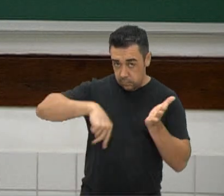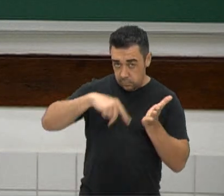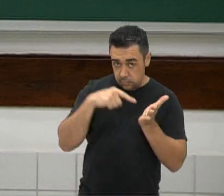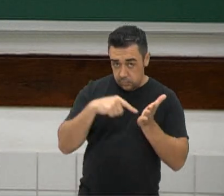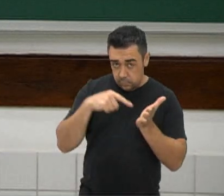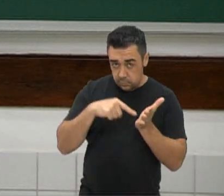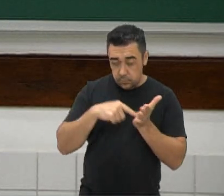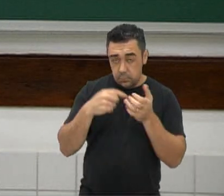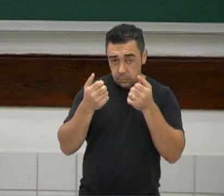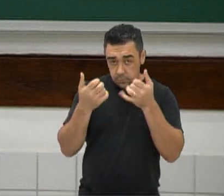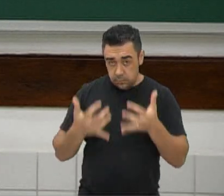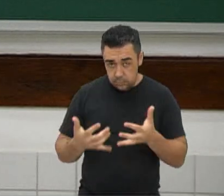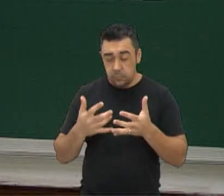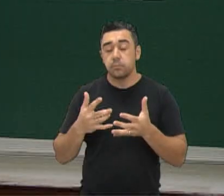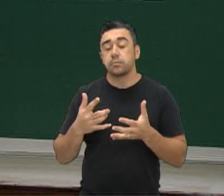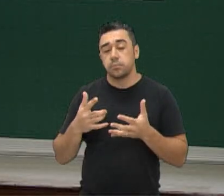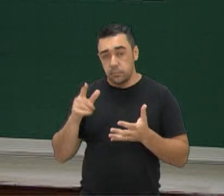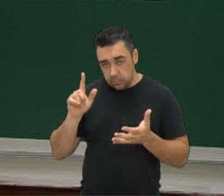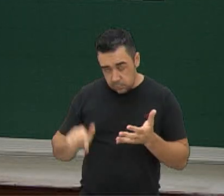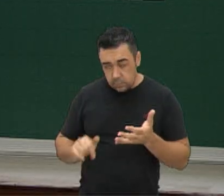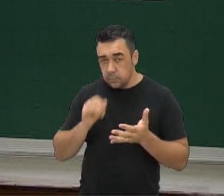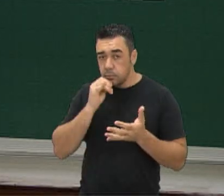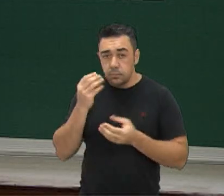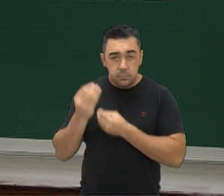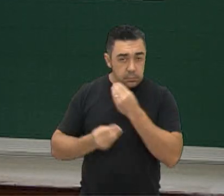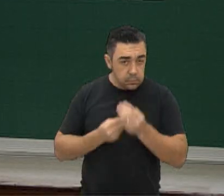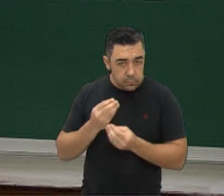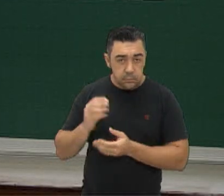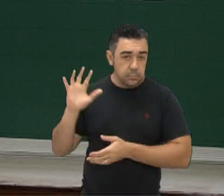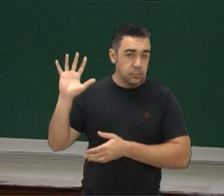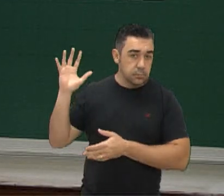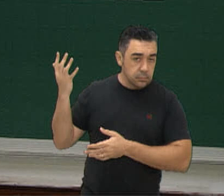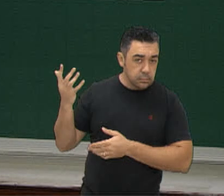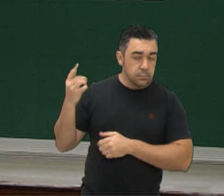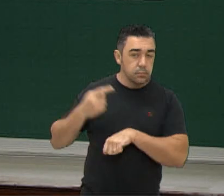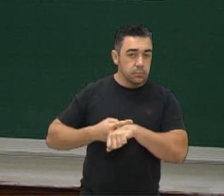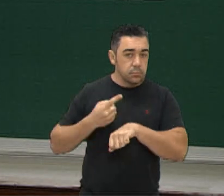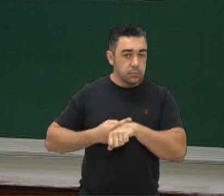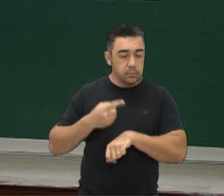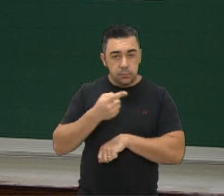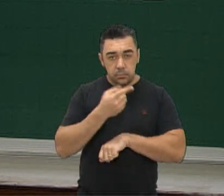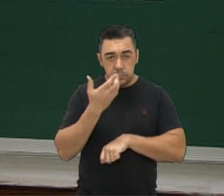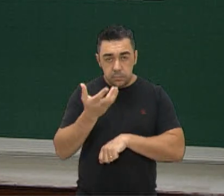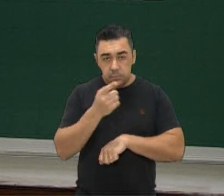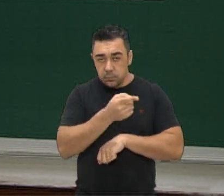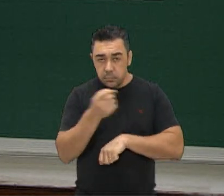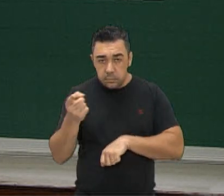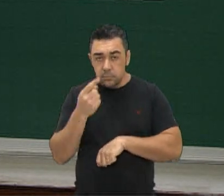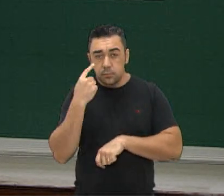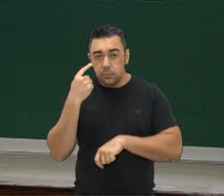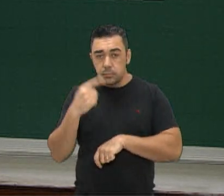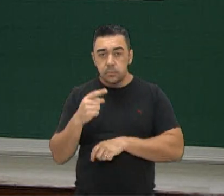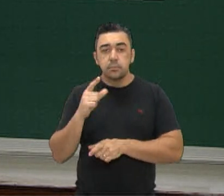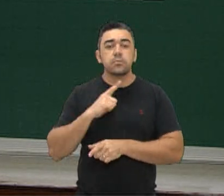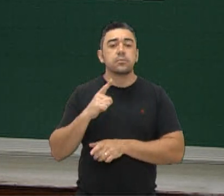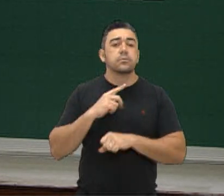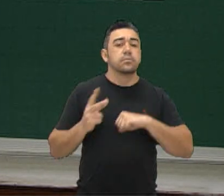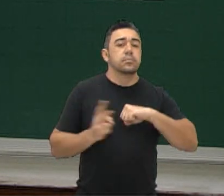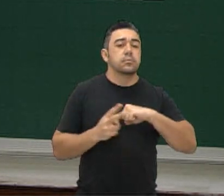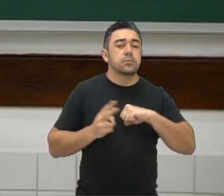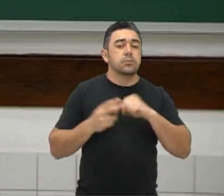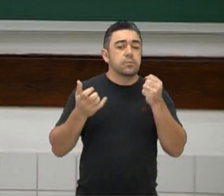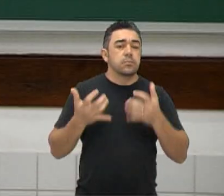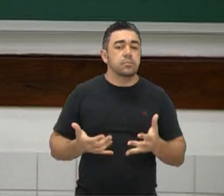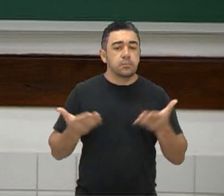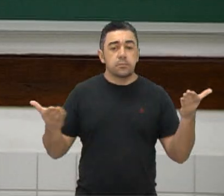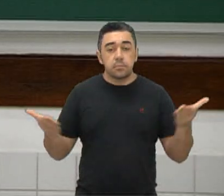né, que fala justamente sobre uma previsão do tempo e eu quero que vocês destaquem verbos como aqueles que